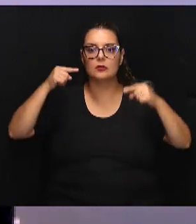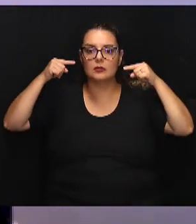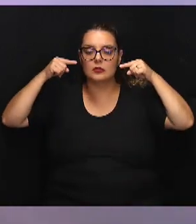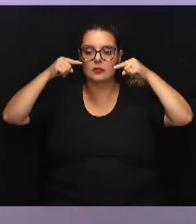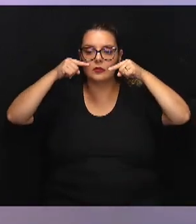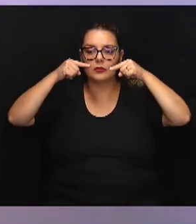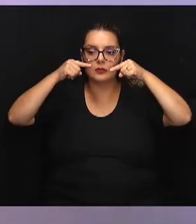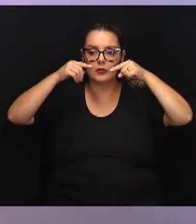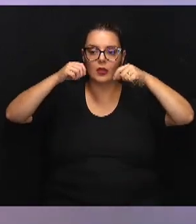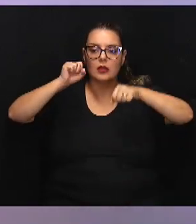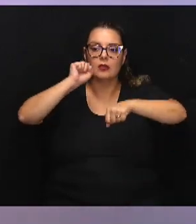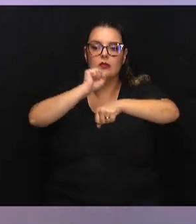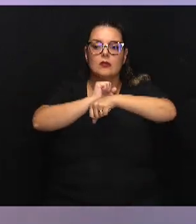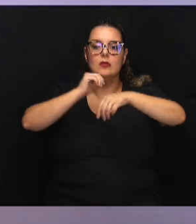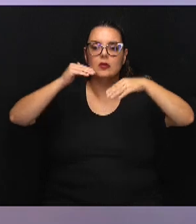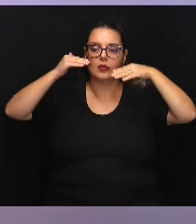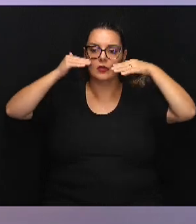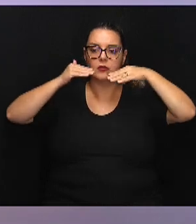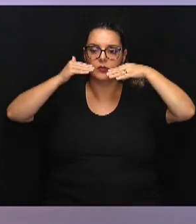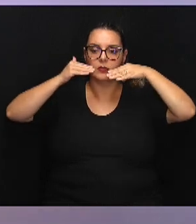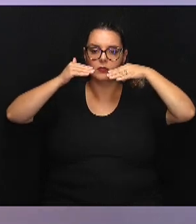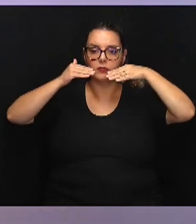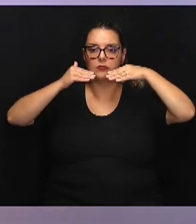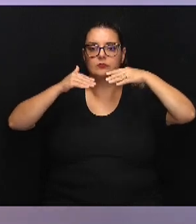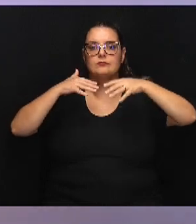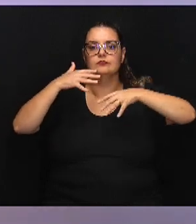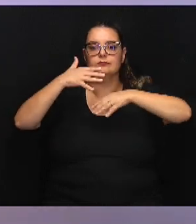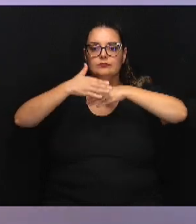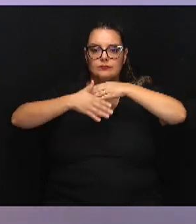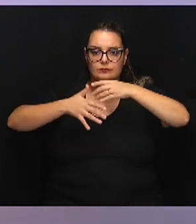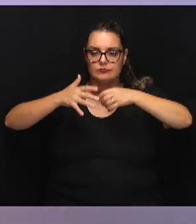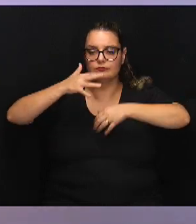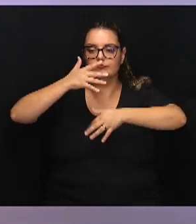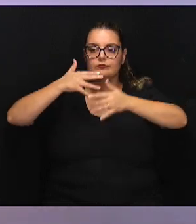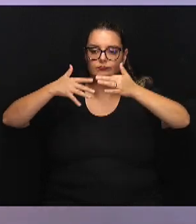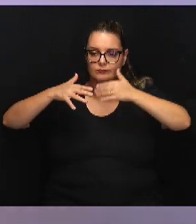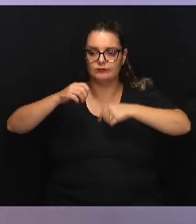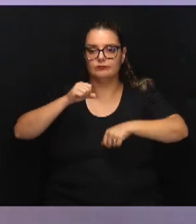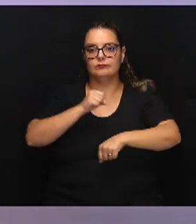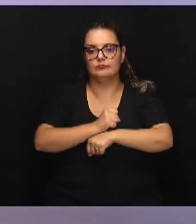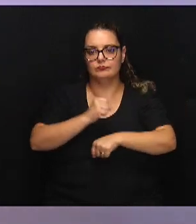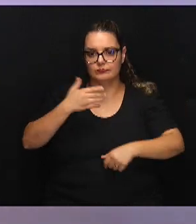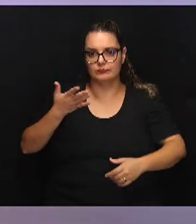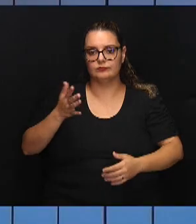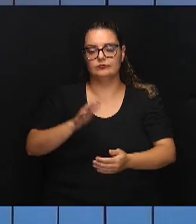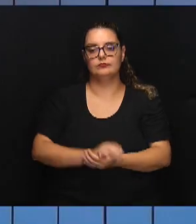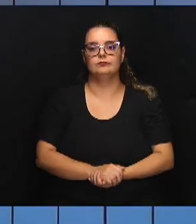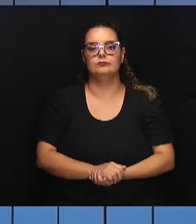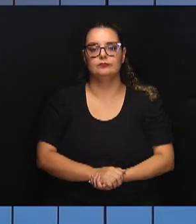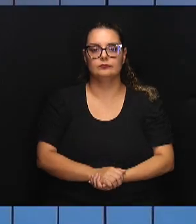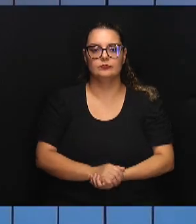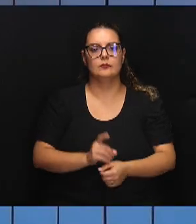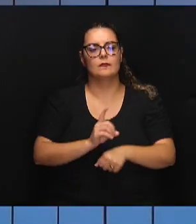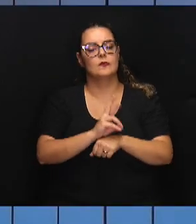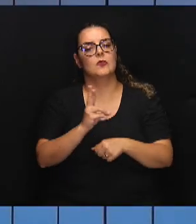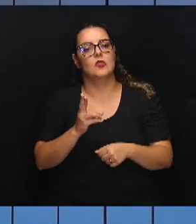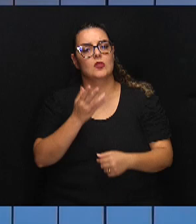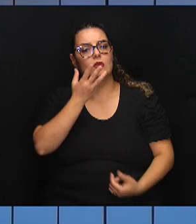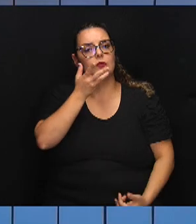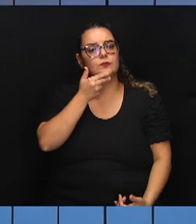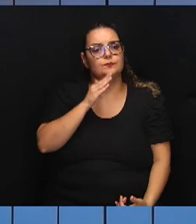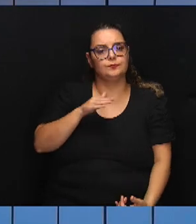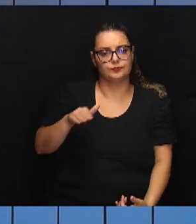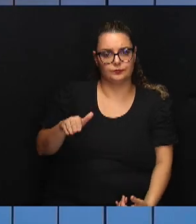mais horizontalizada e mais curta, a secreção tende a ficar ali parada mais tempo. E, doutora, para as crianças